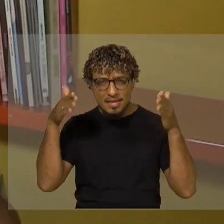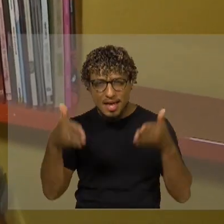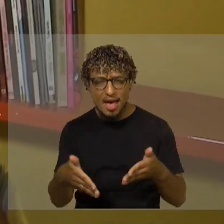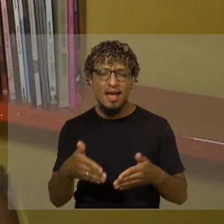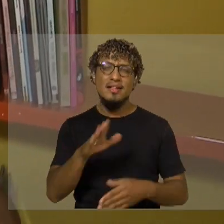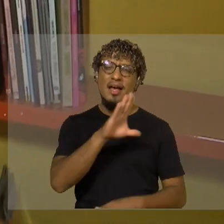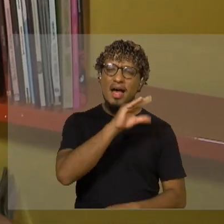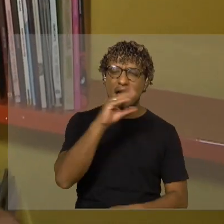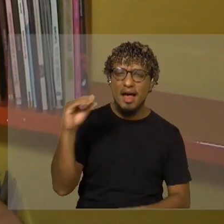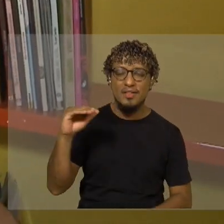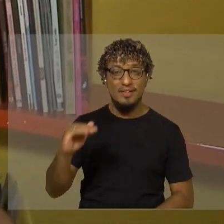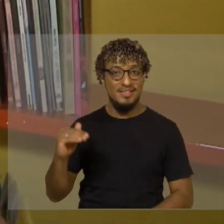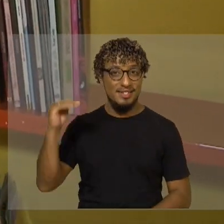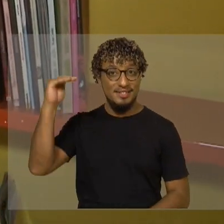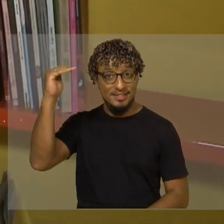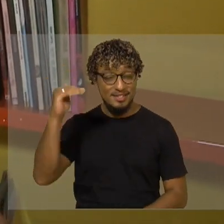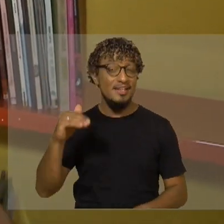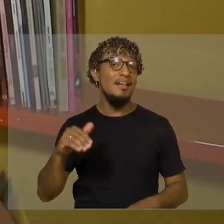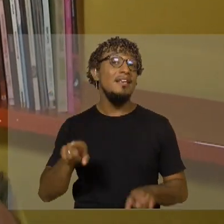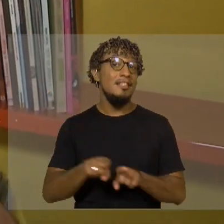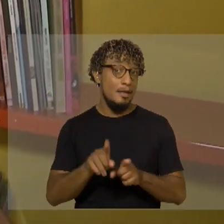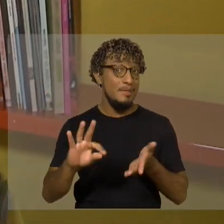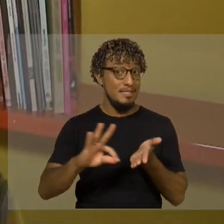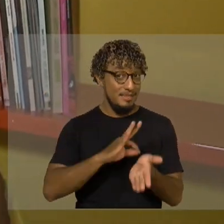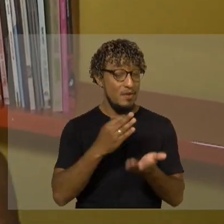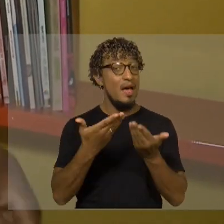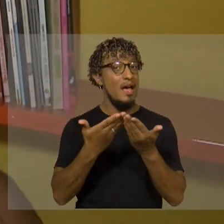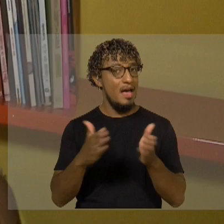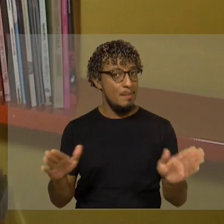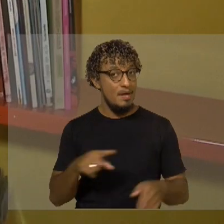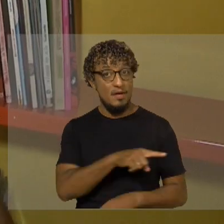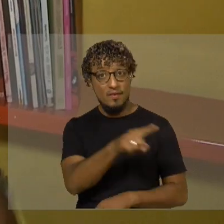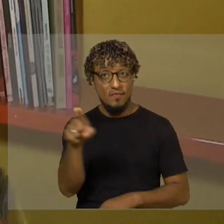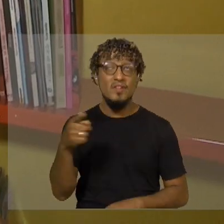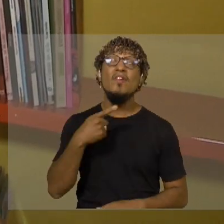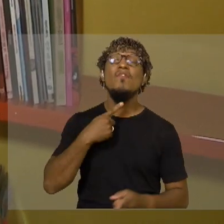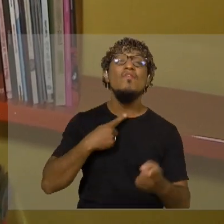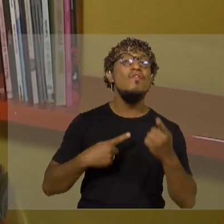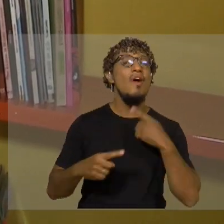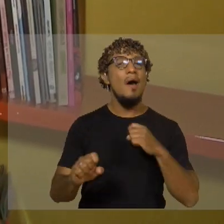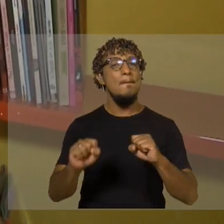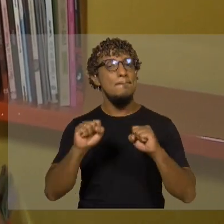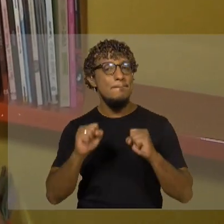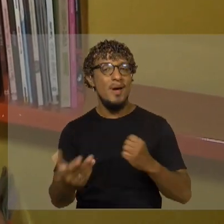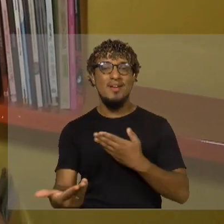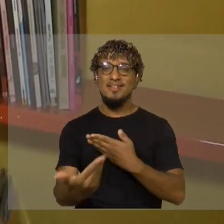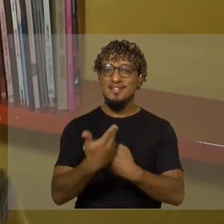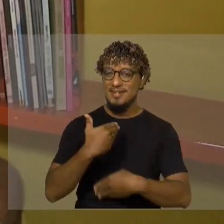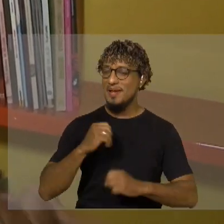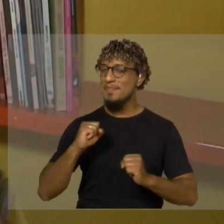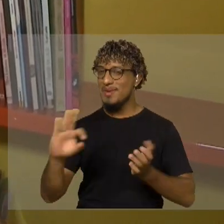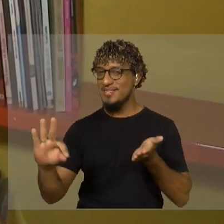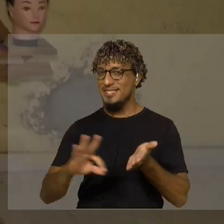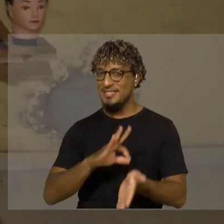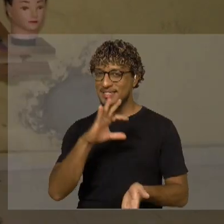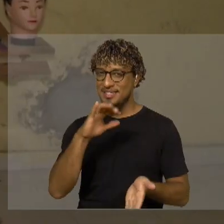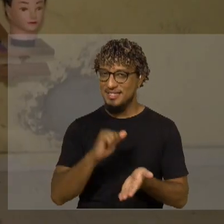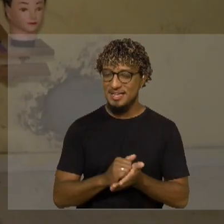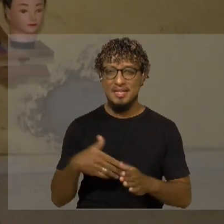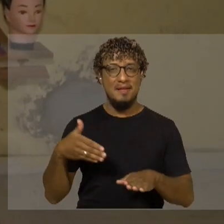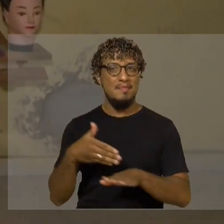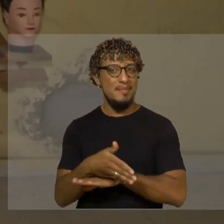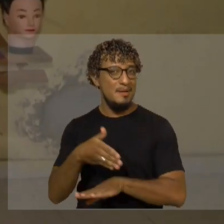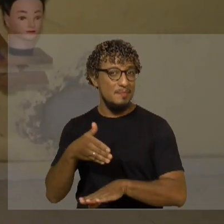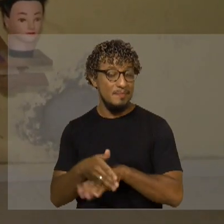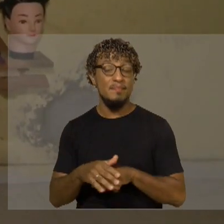adolescentes, adultos, e as inscrições ainda estão abertas, então quem tiver vontade pode vir, pode se inscrever e já